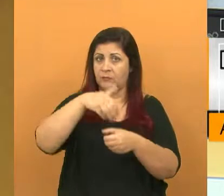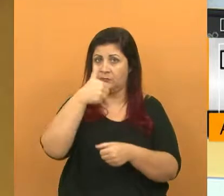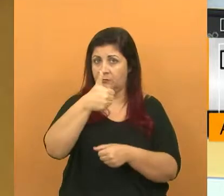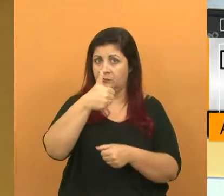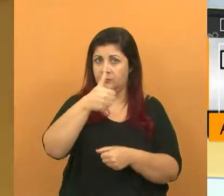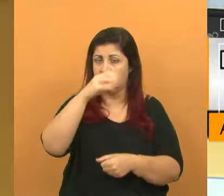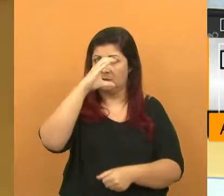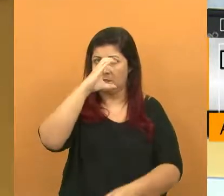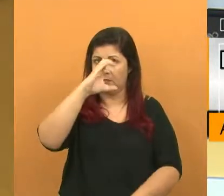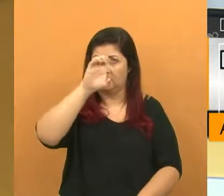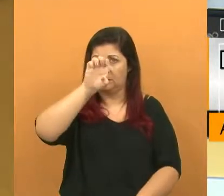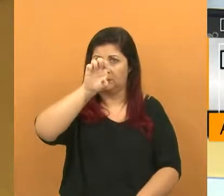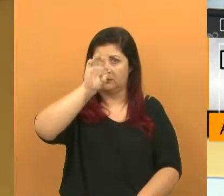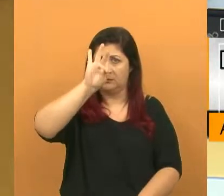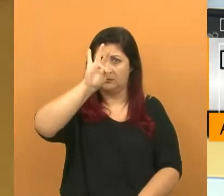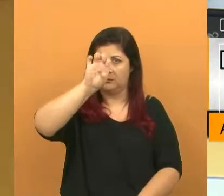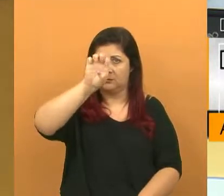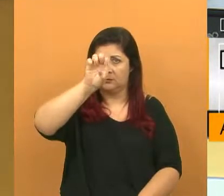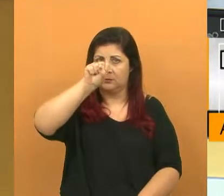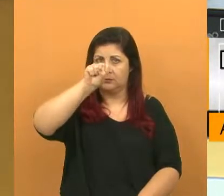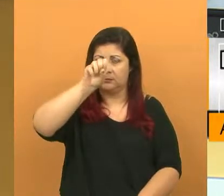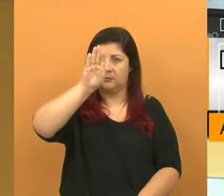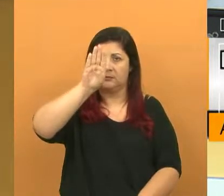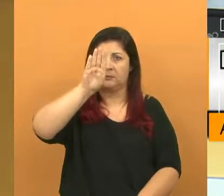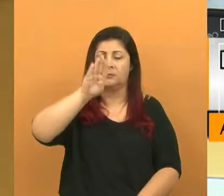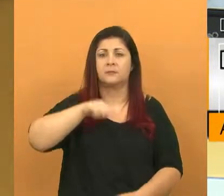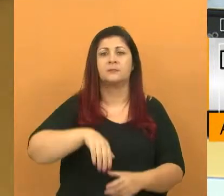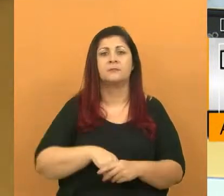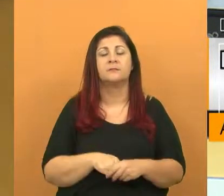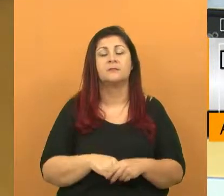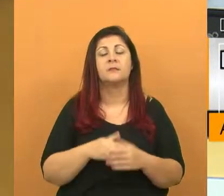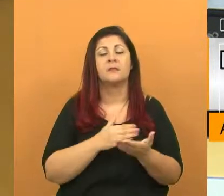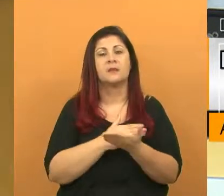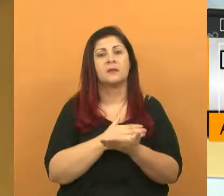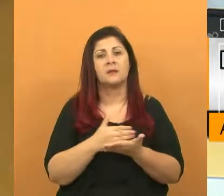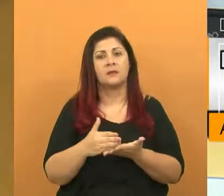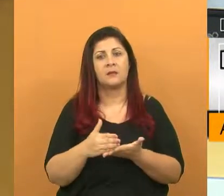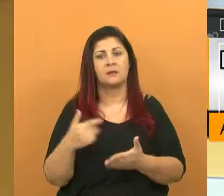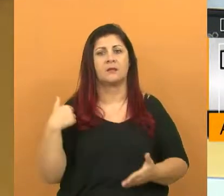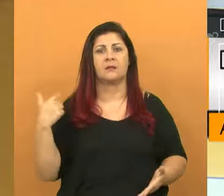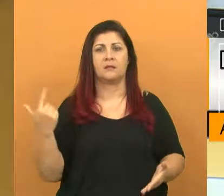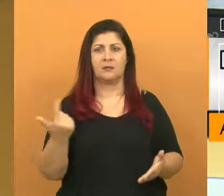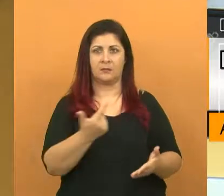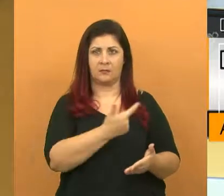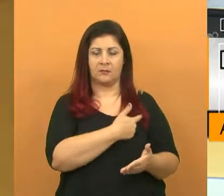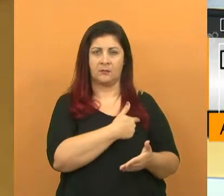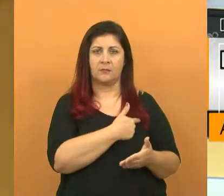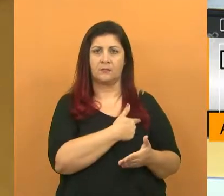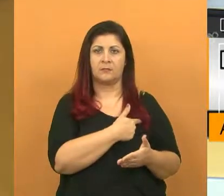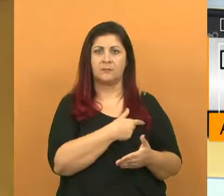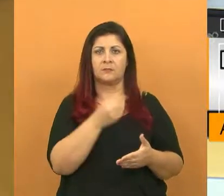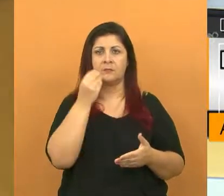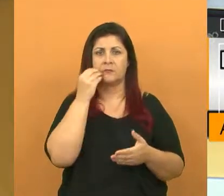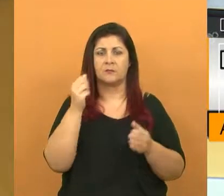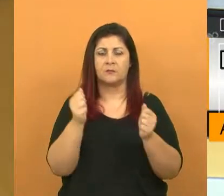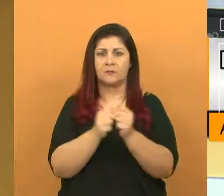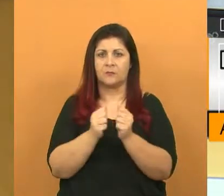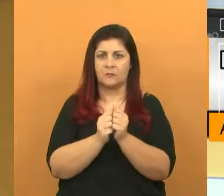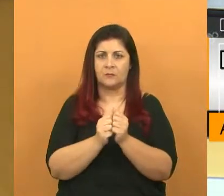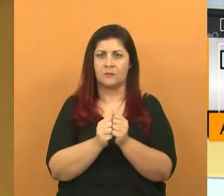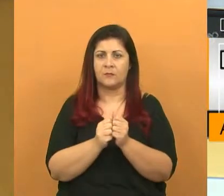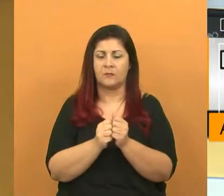para regularizar o lagoa azul ea partir disso nós ingressamos com esse parecer junto ao cidade legal